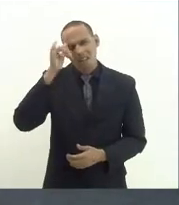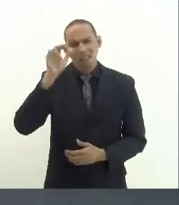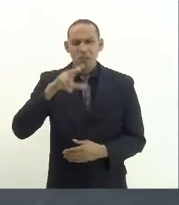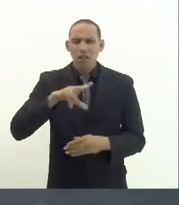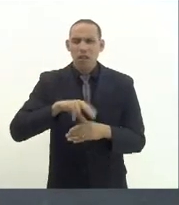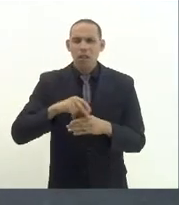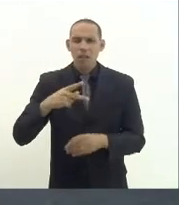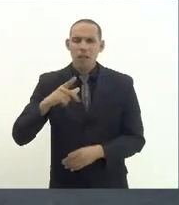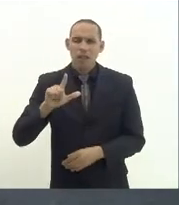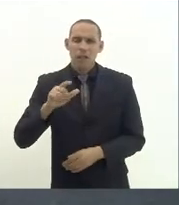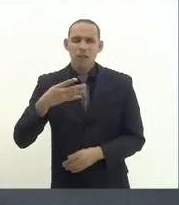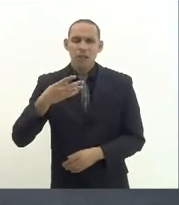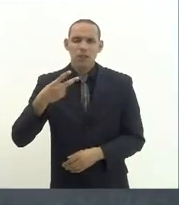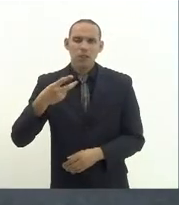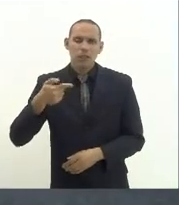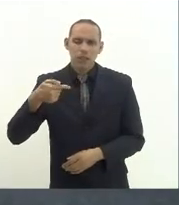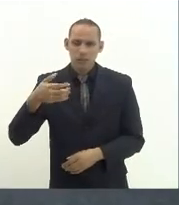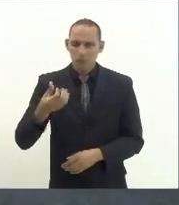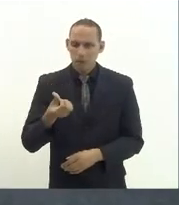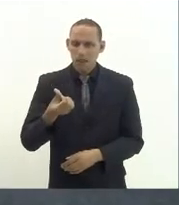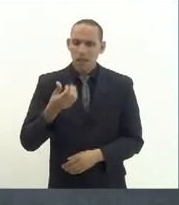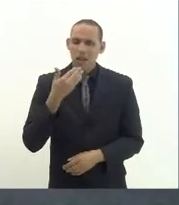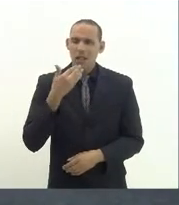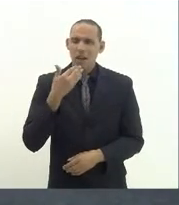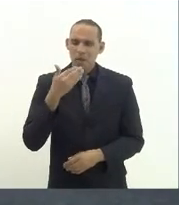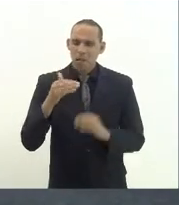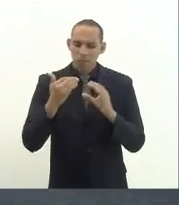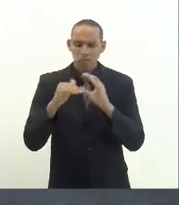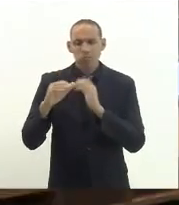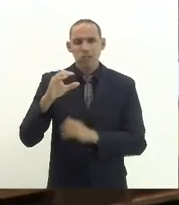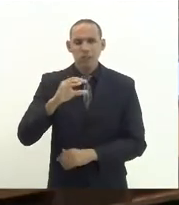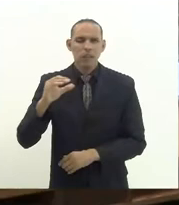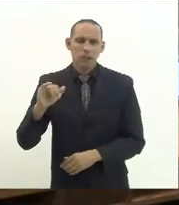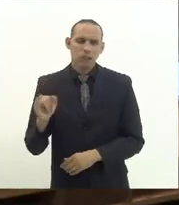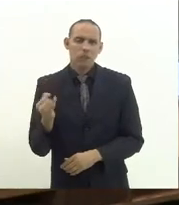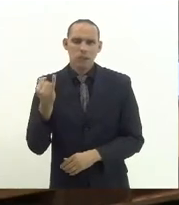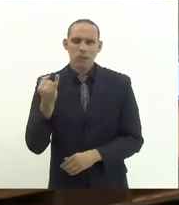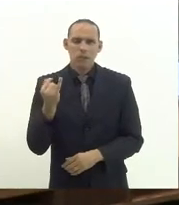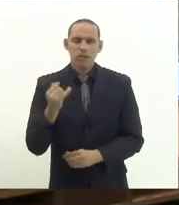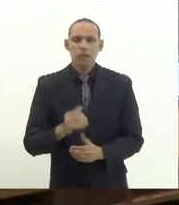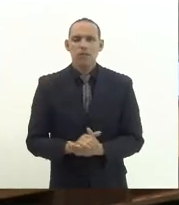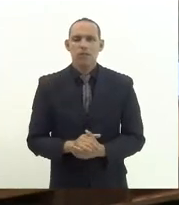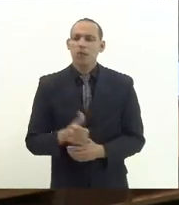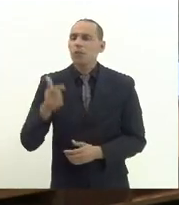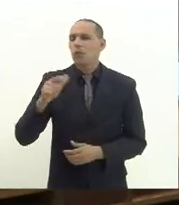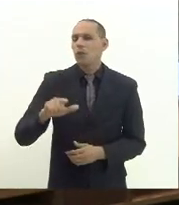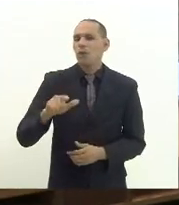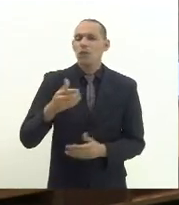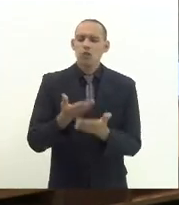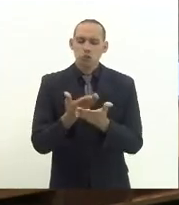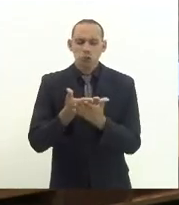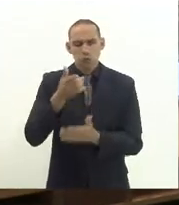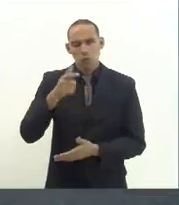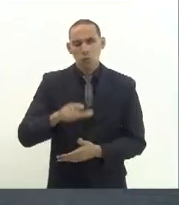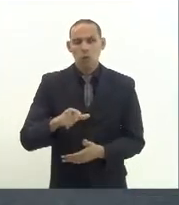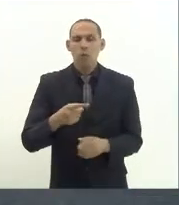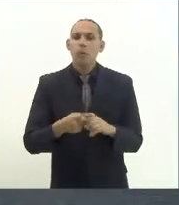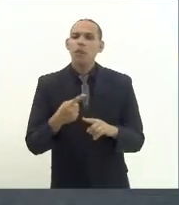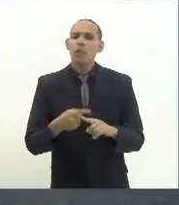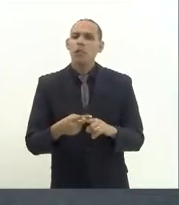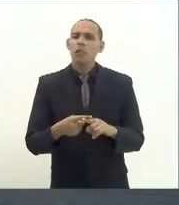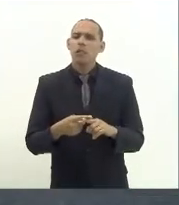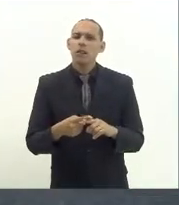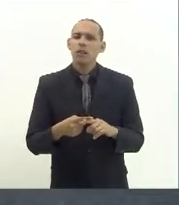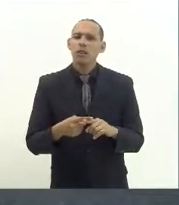anexação pele 4276 remeter a ccj por gentileza para de novo estudo a uma